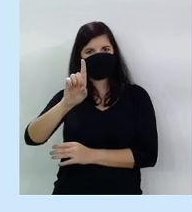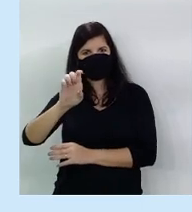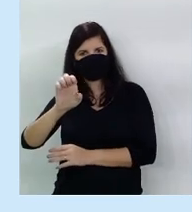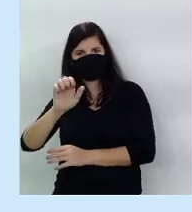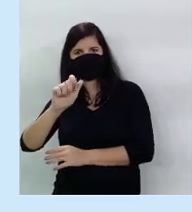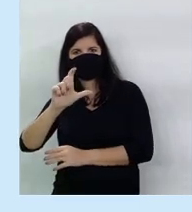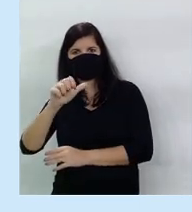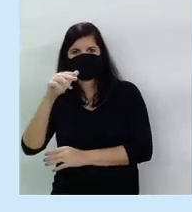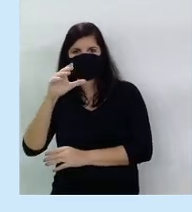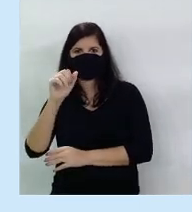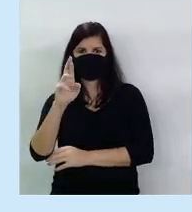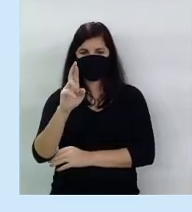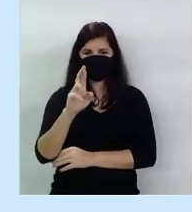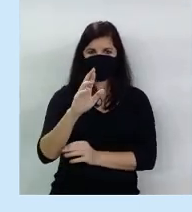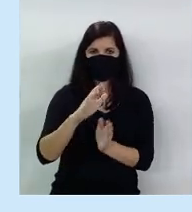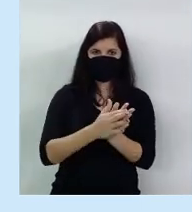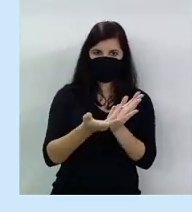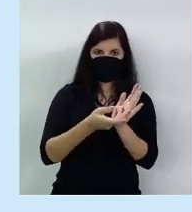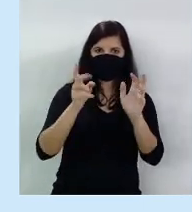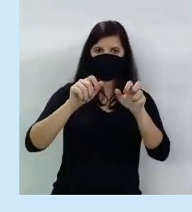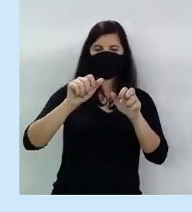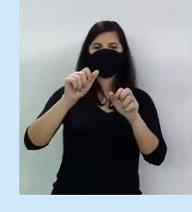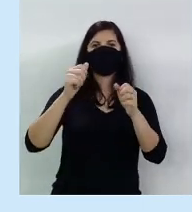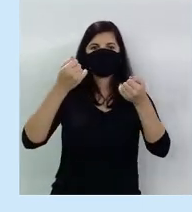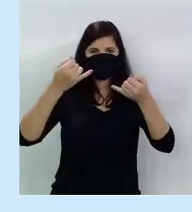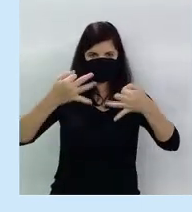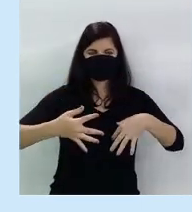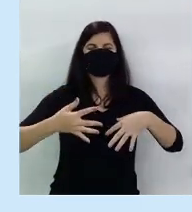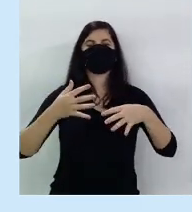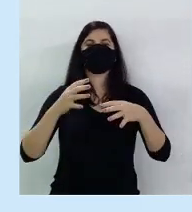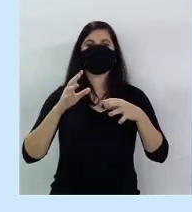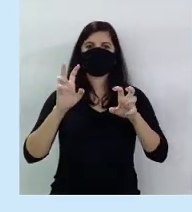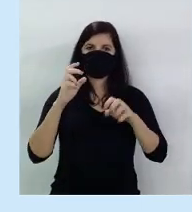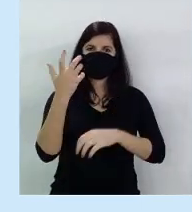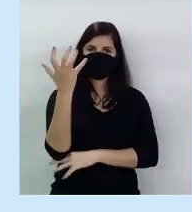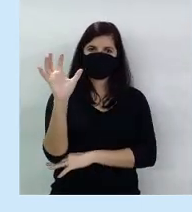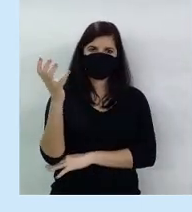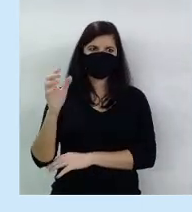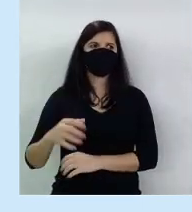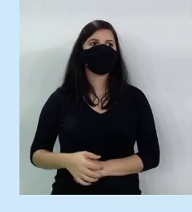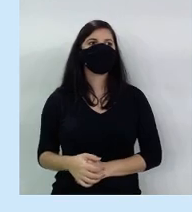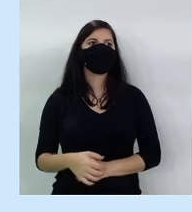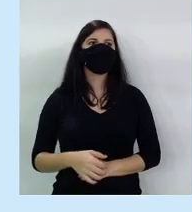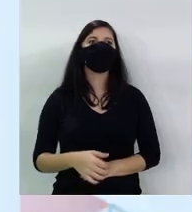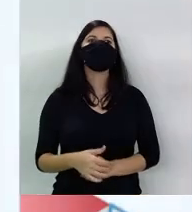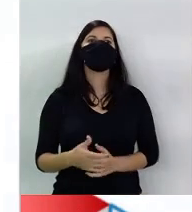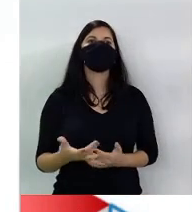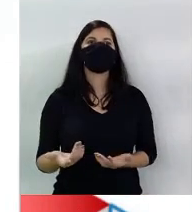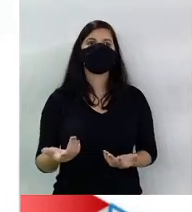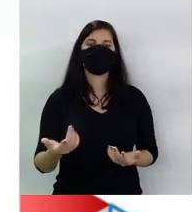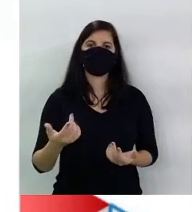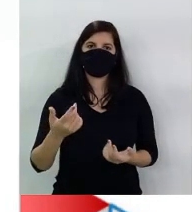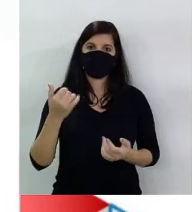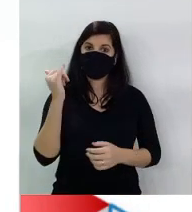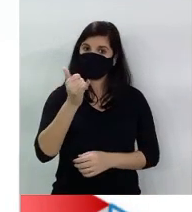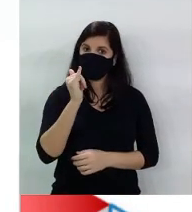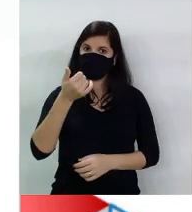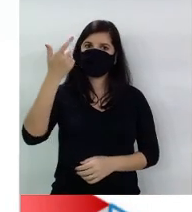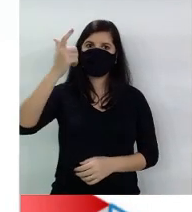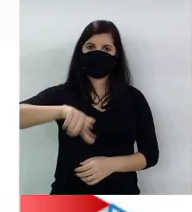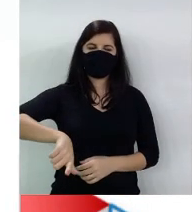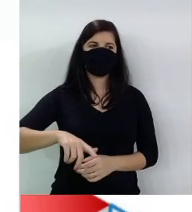Alencar aborda esse assunto da Jurema. E vamos adiante. Na tela ainda trago mais